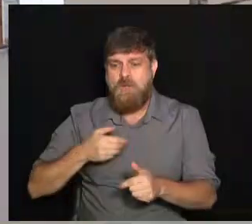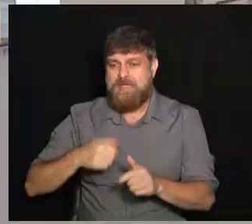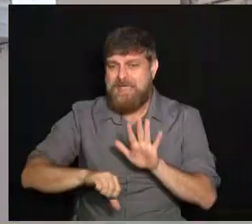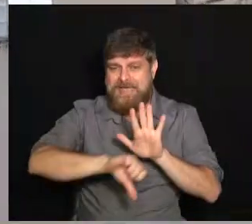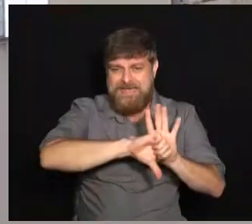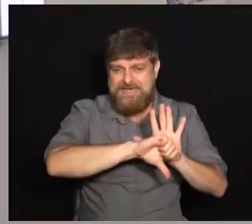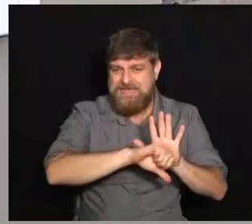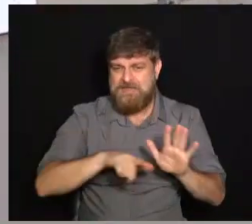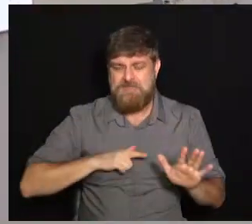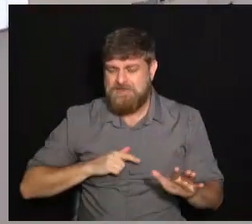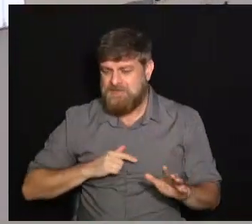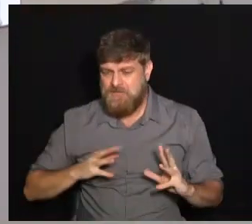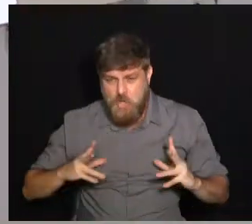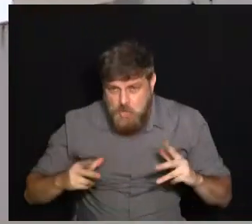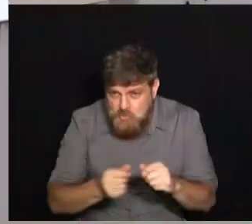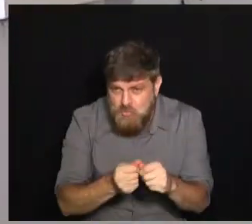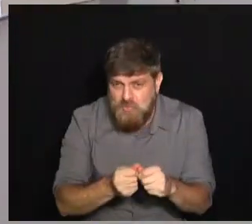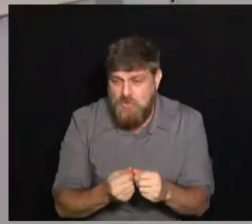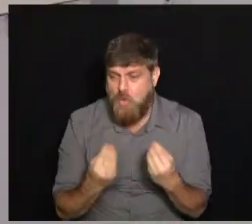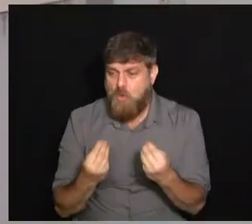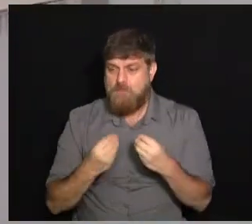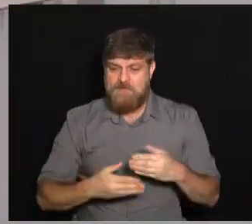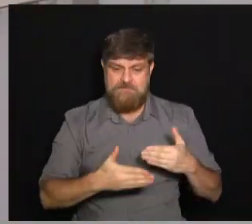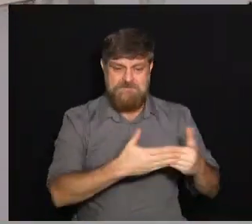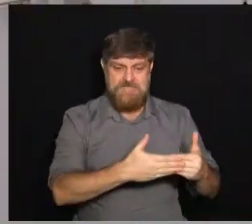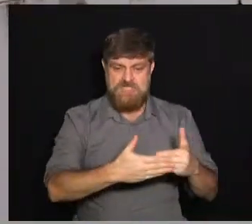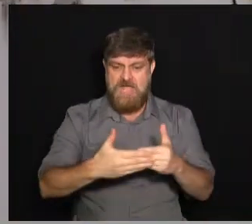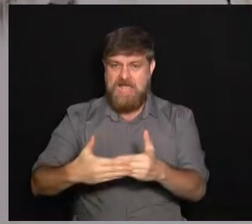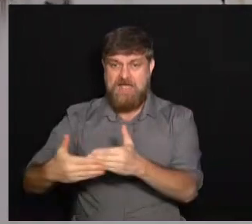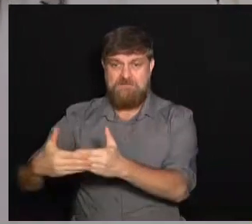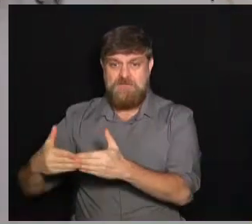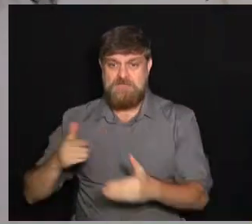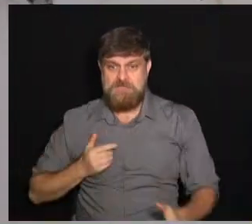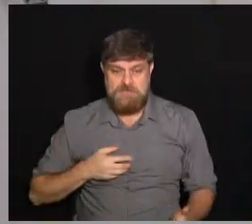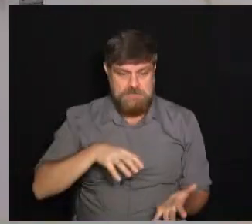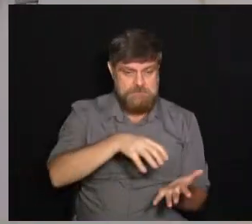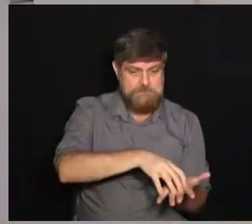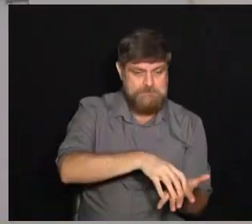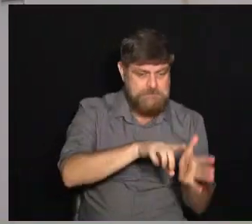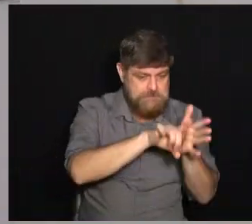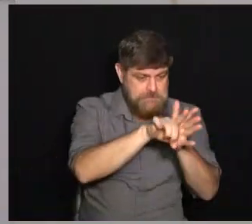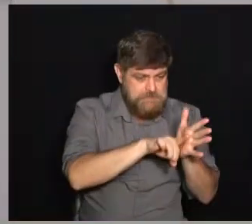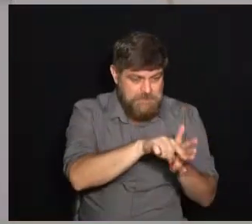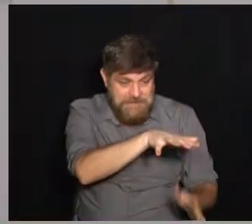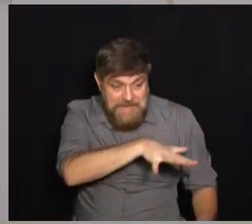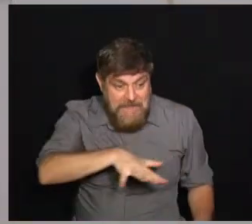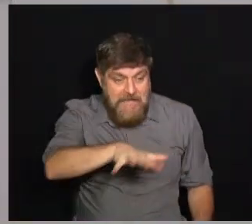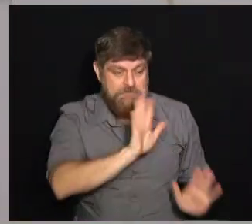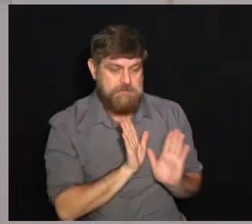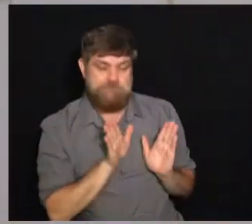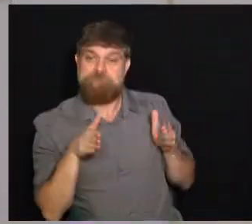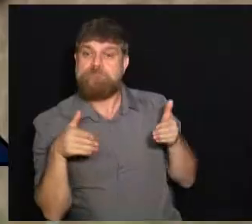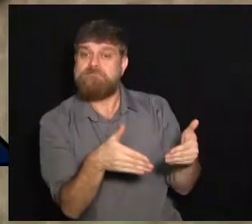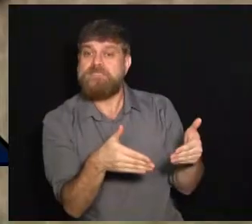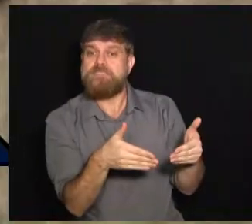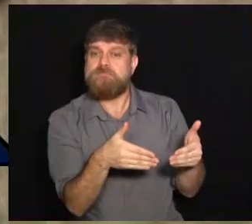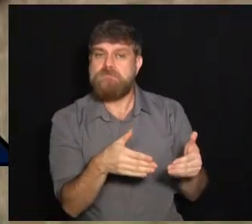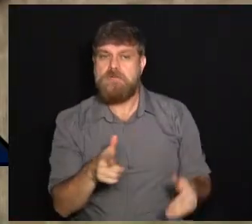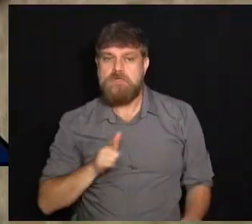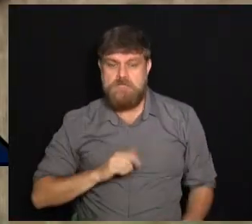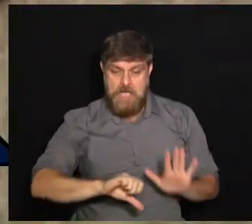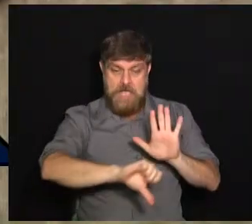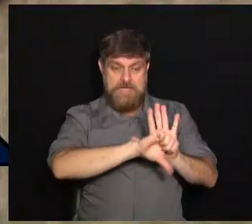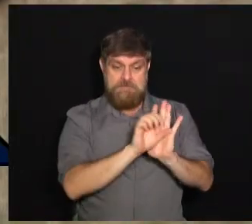né? Enquanto no caso ele vai fechar delegacias que faziam investigações específicas, né? De